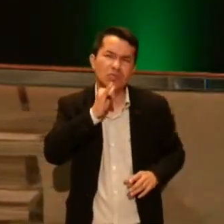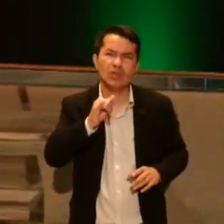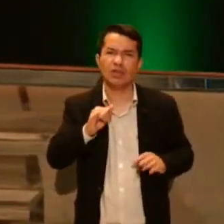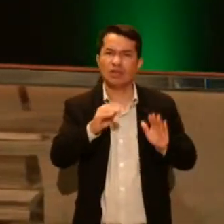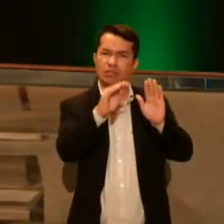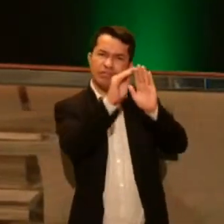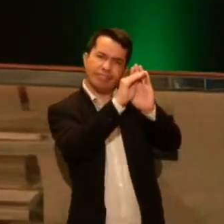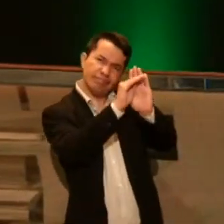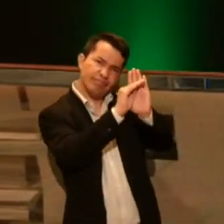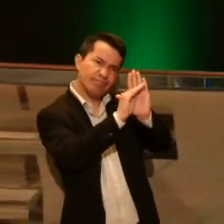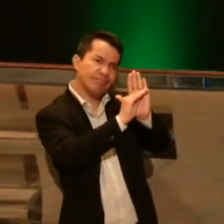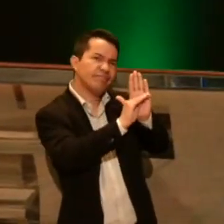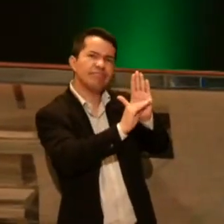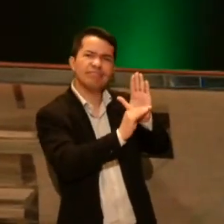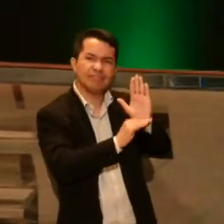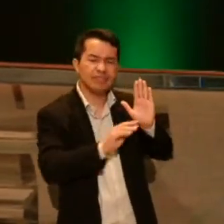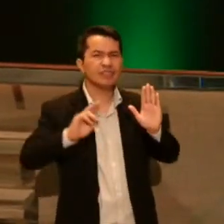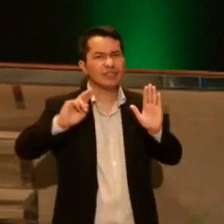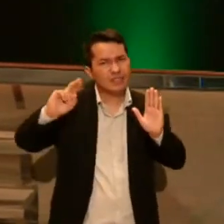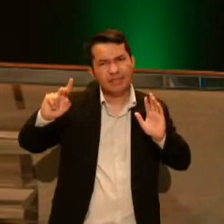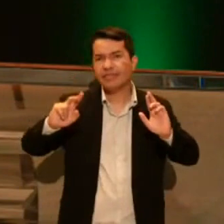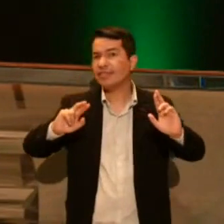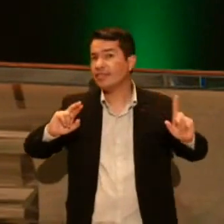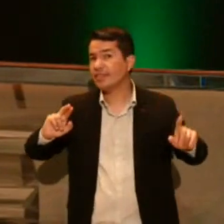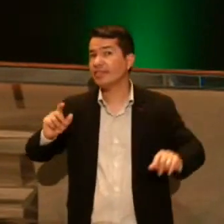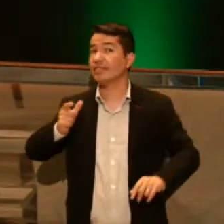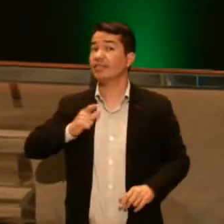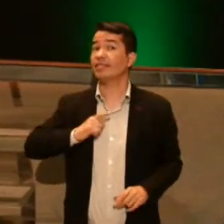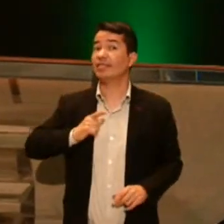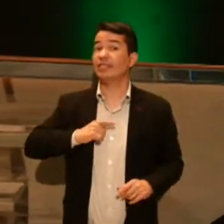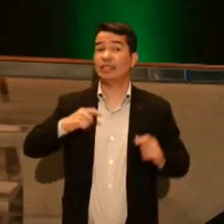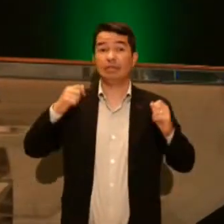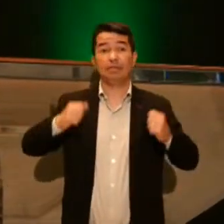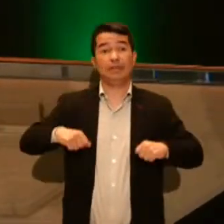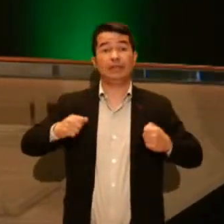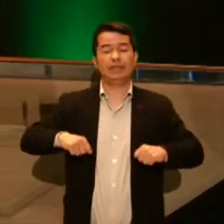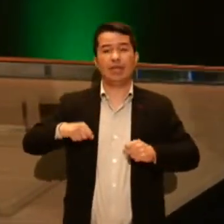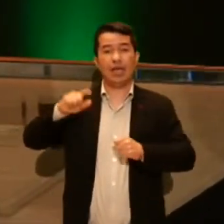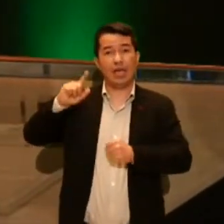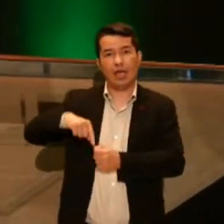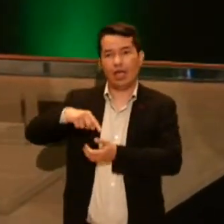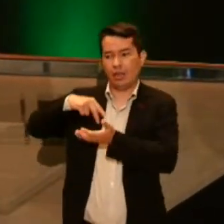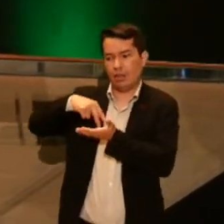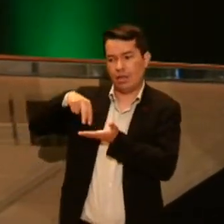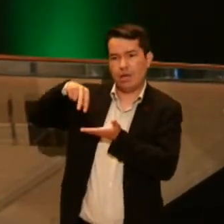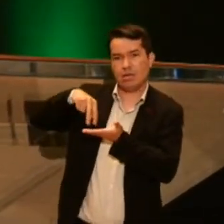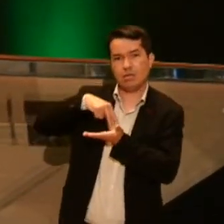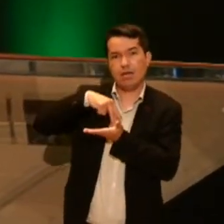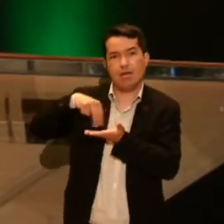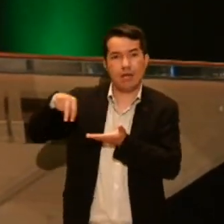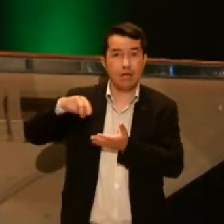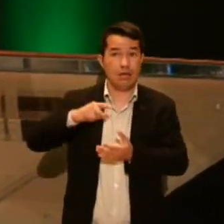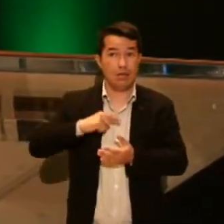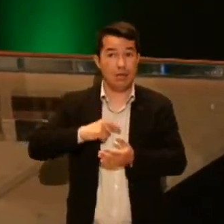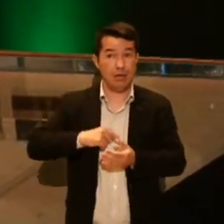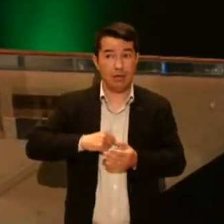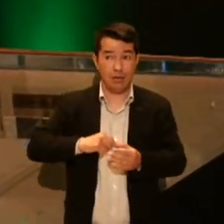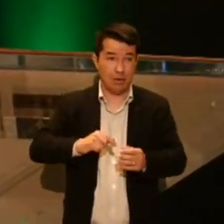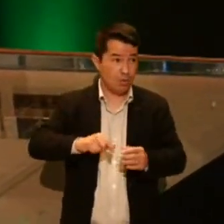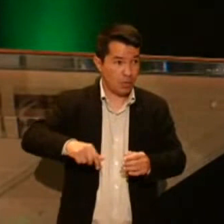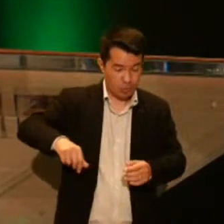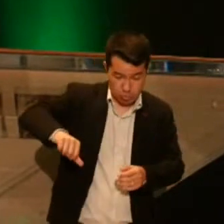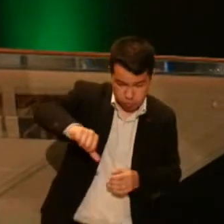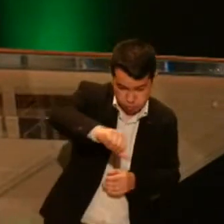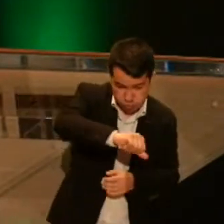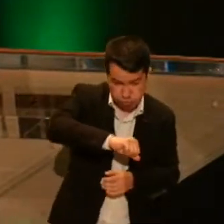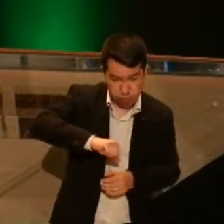liturgias diferentes para a gente, e uma delas é fazer uma dança numa roda de pólvora. Então se acende, faz um